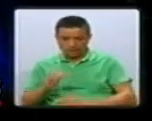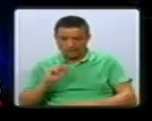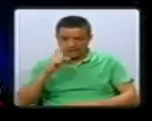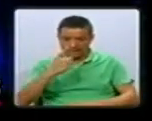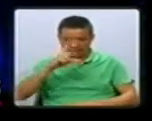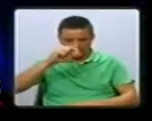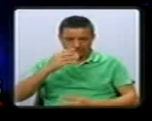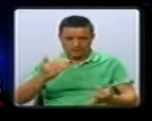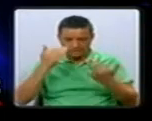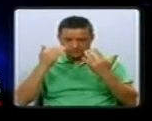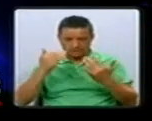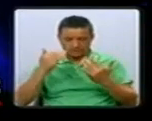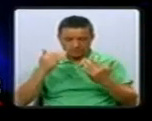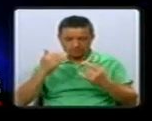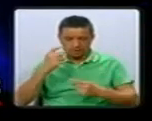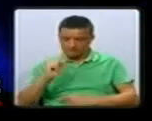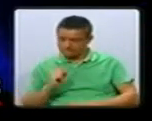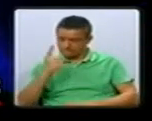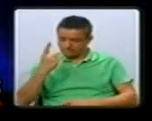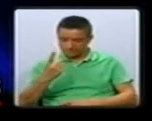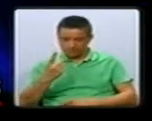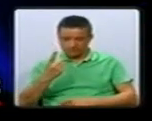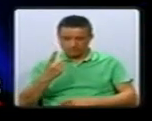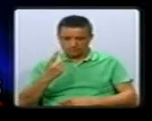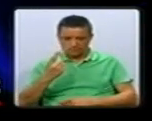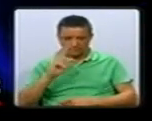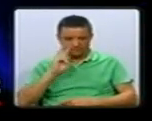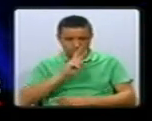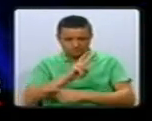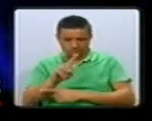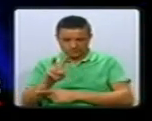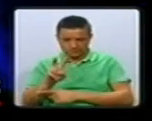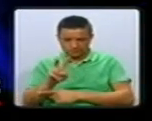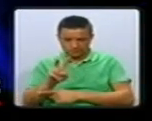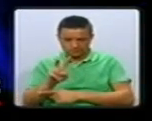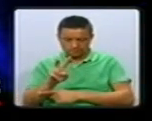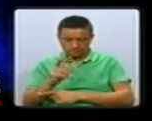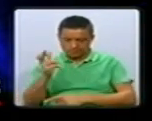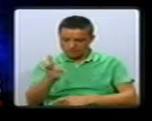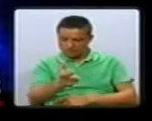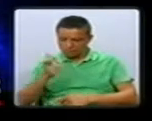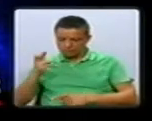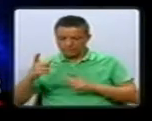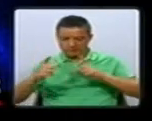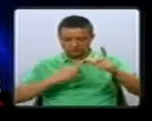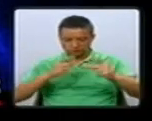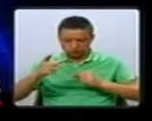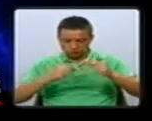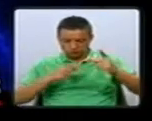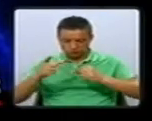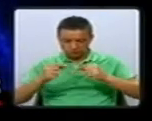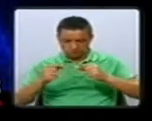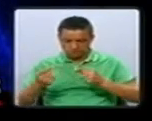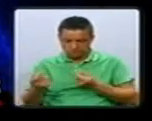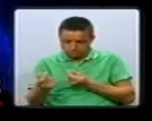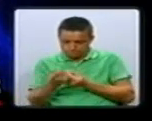há notícias sobre galáxias elípticas que pela primeira vez conseguiu-se medir a velocidade das estrelas próximas do núcleo